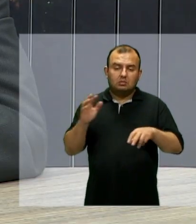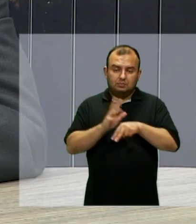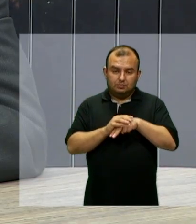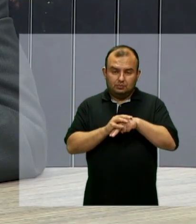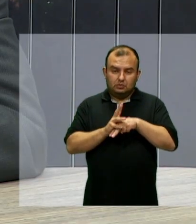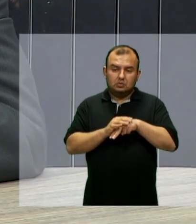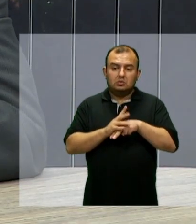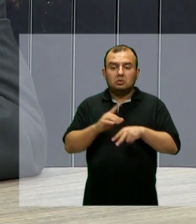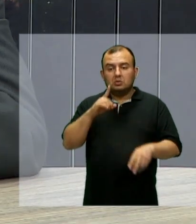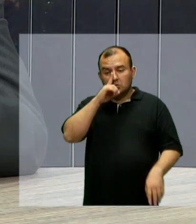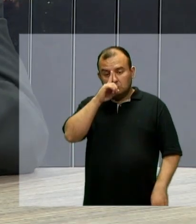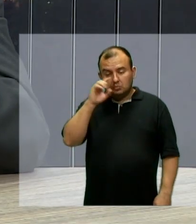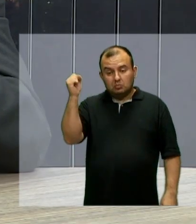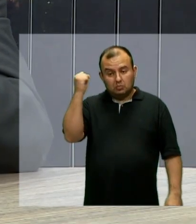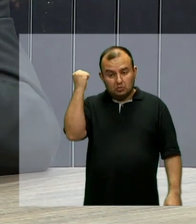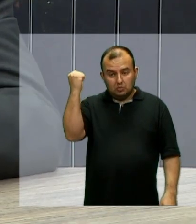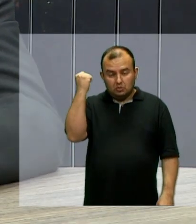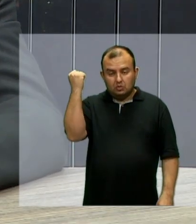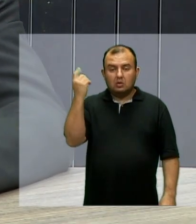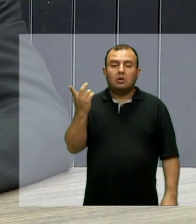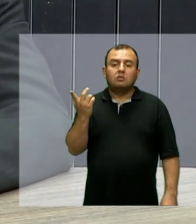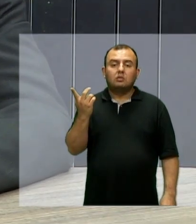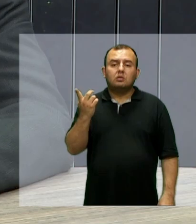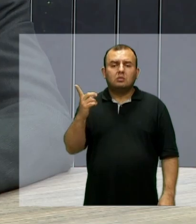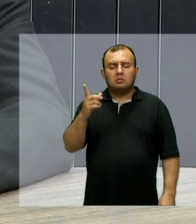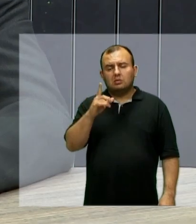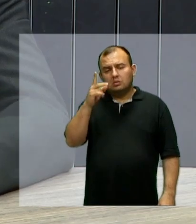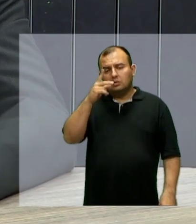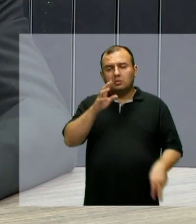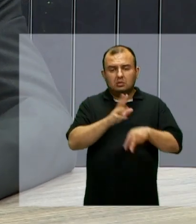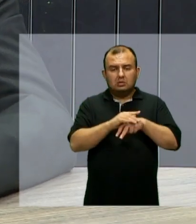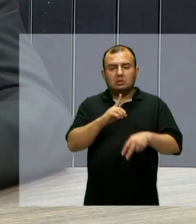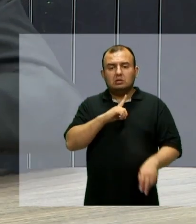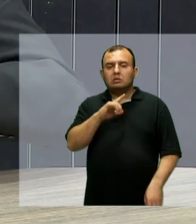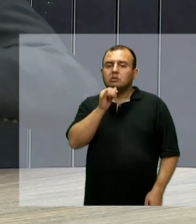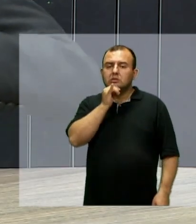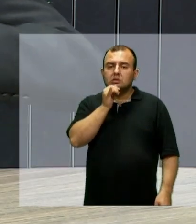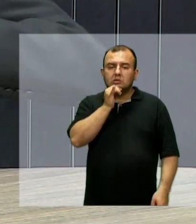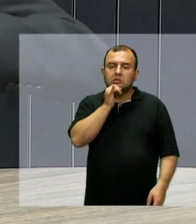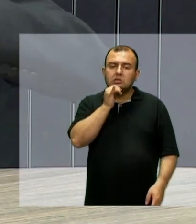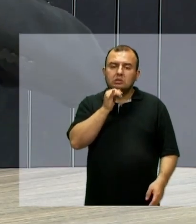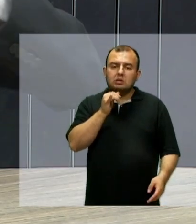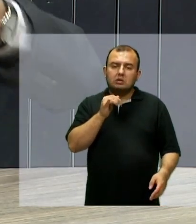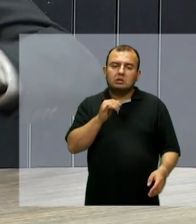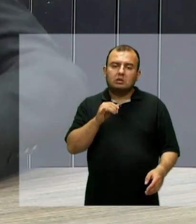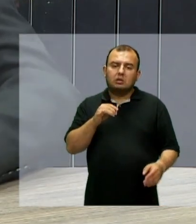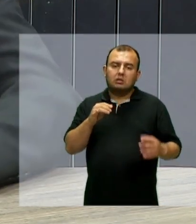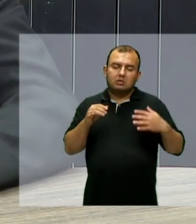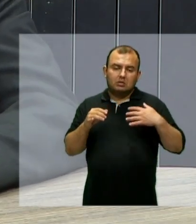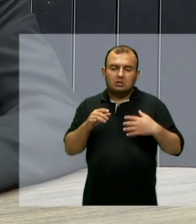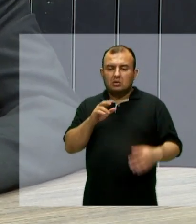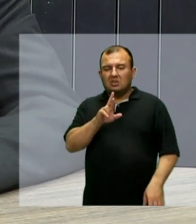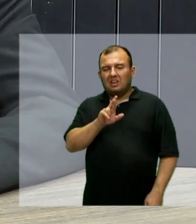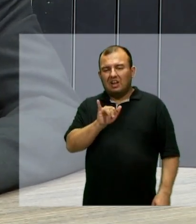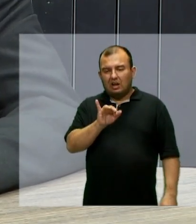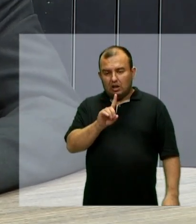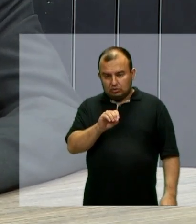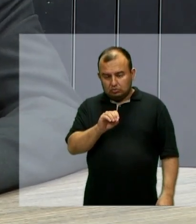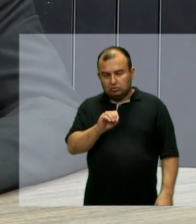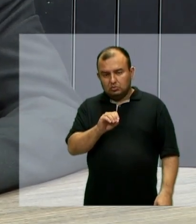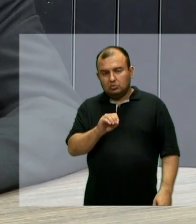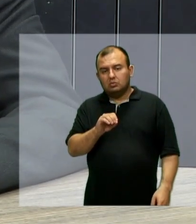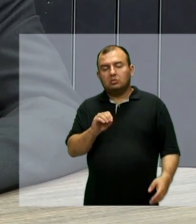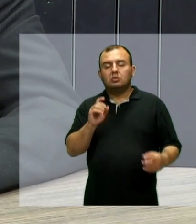classificadas de alto risco, pacientes que tiveram, por exemplo, fizeram radioterapia no tórax, elas